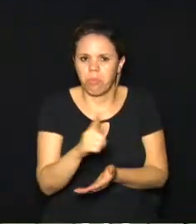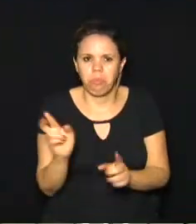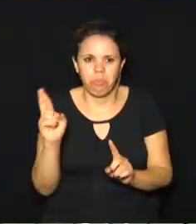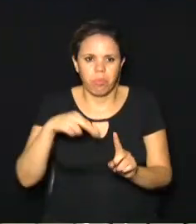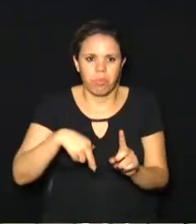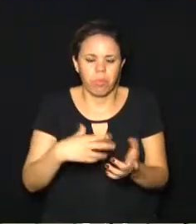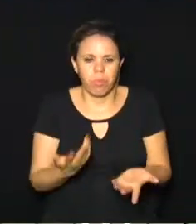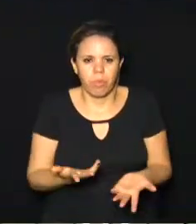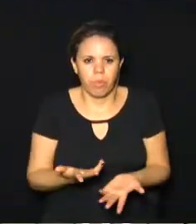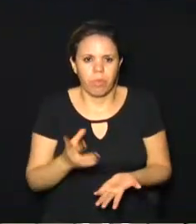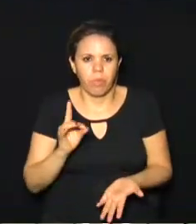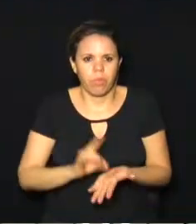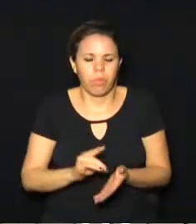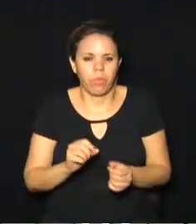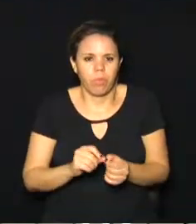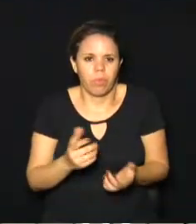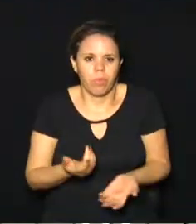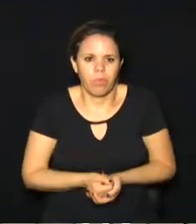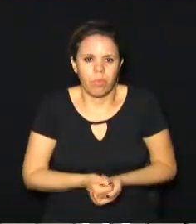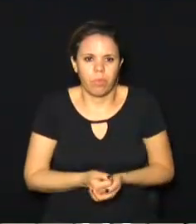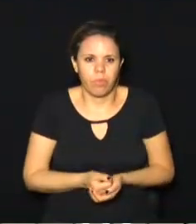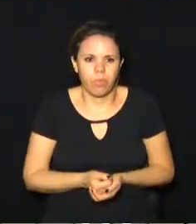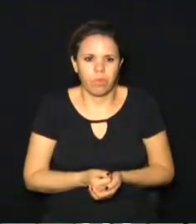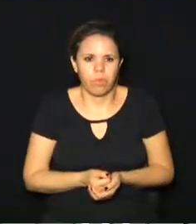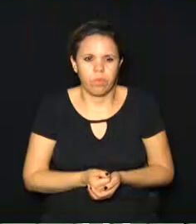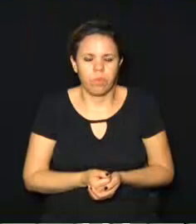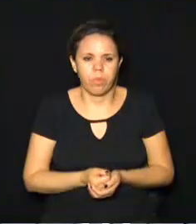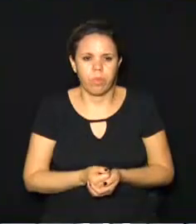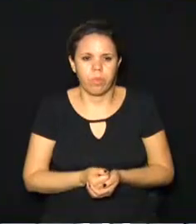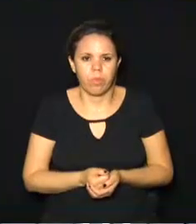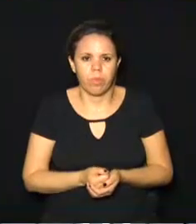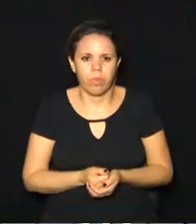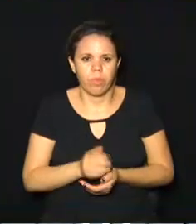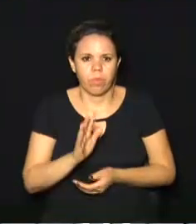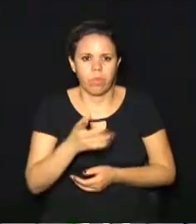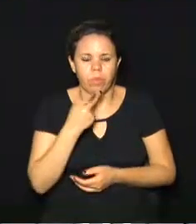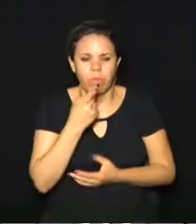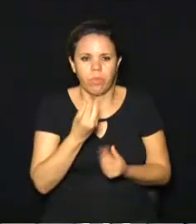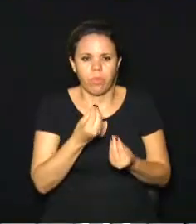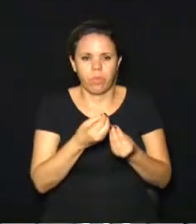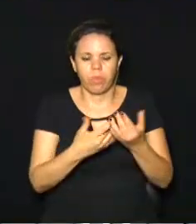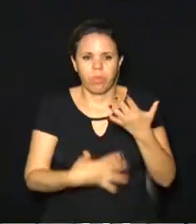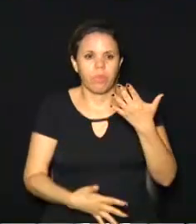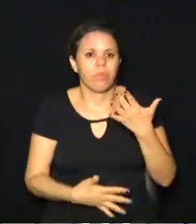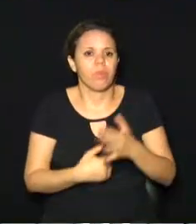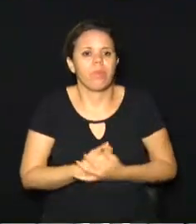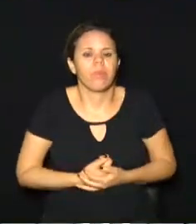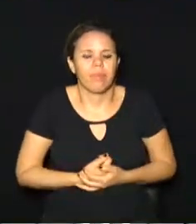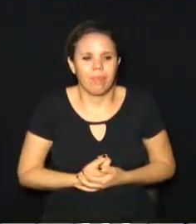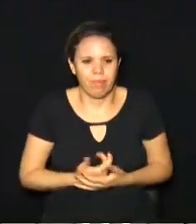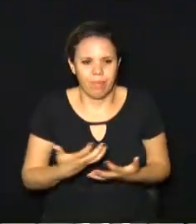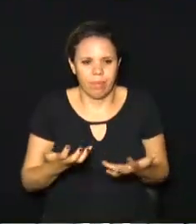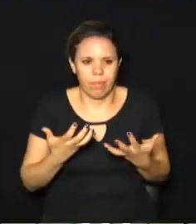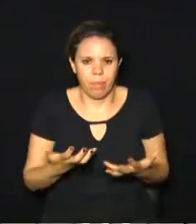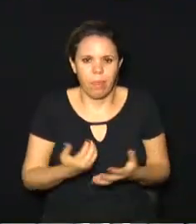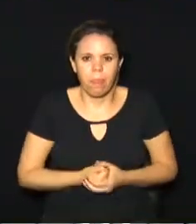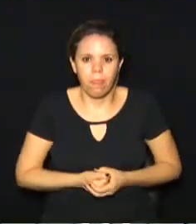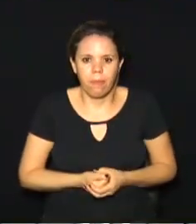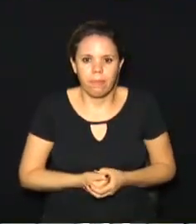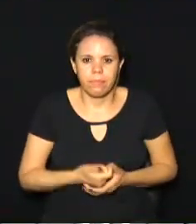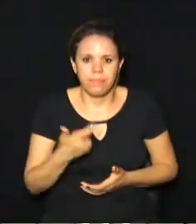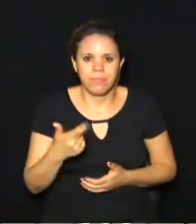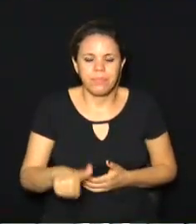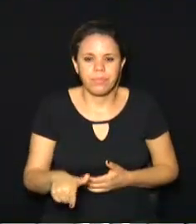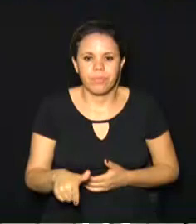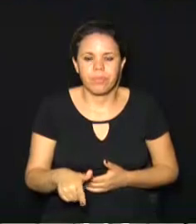representação efetiva desses segmentos. Então, já falei bastante coisa. Eu quero, de qualquer forma, mais uma